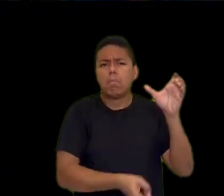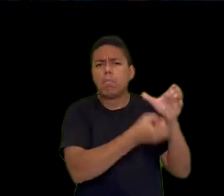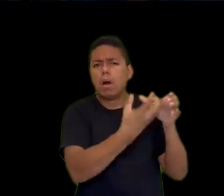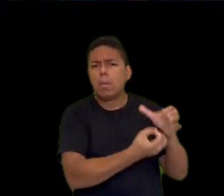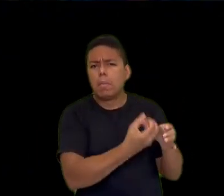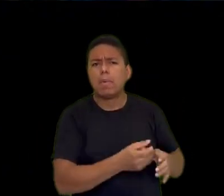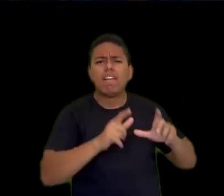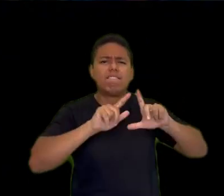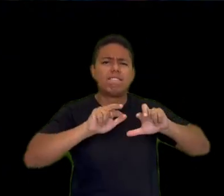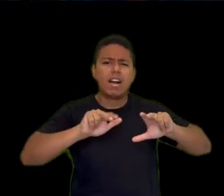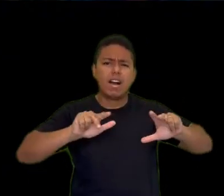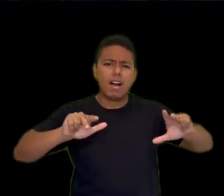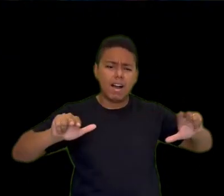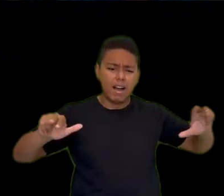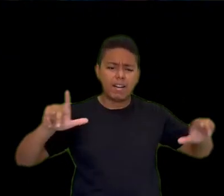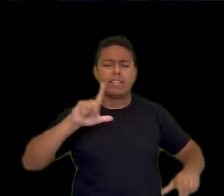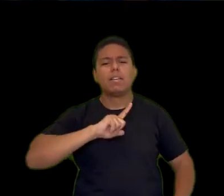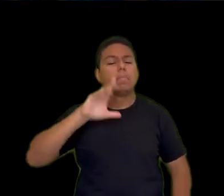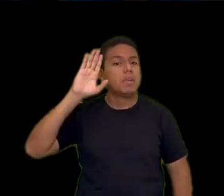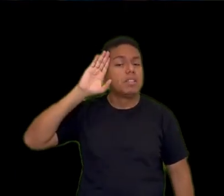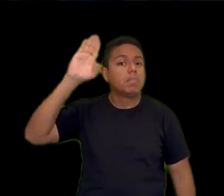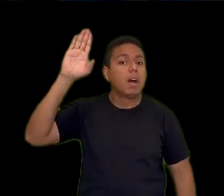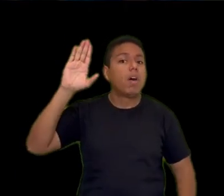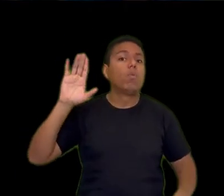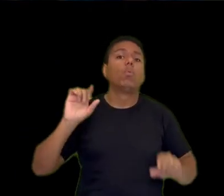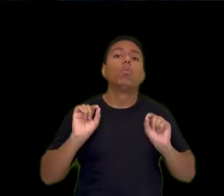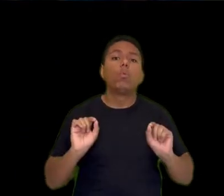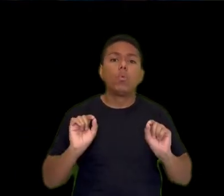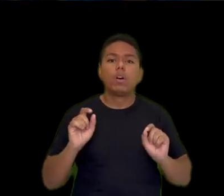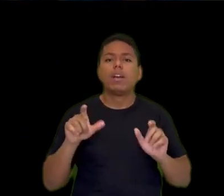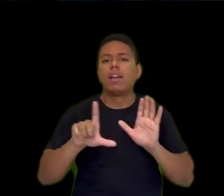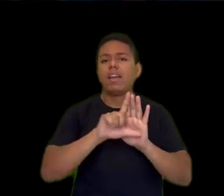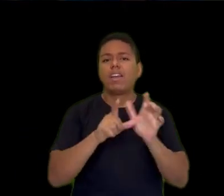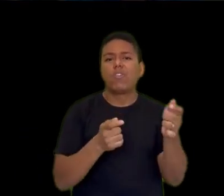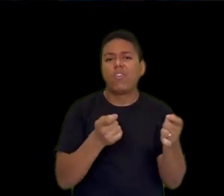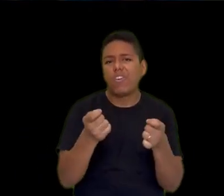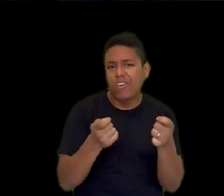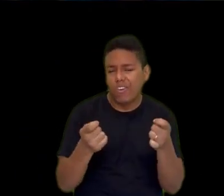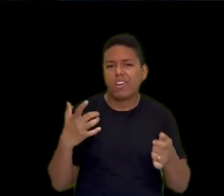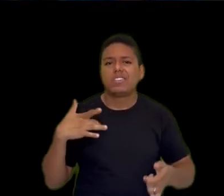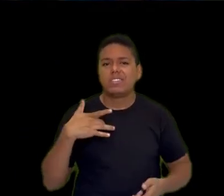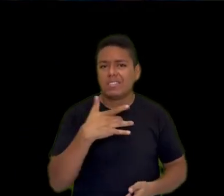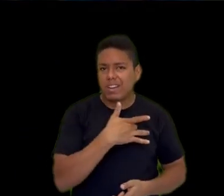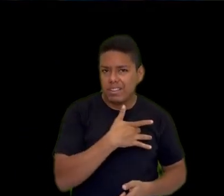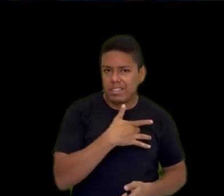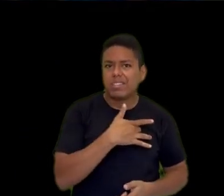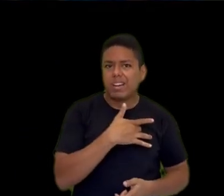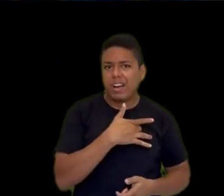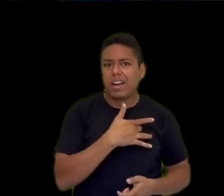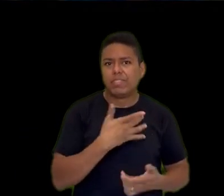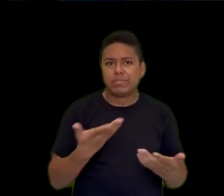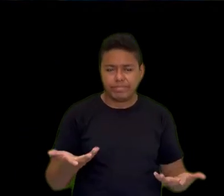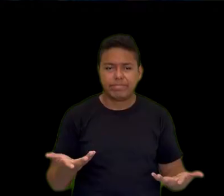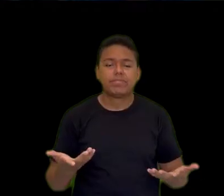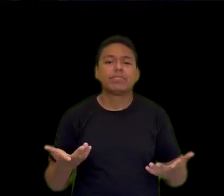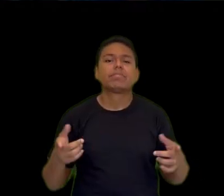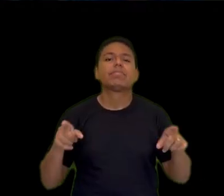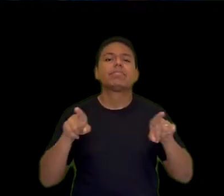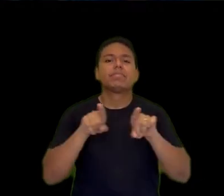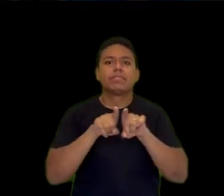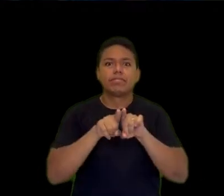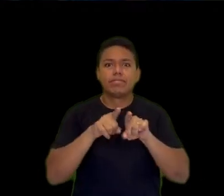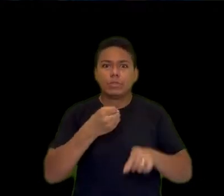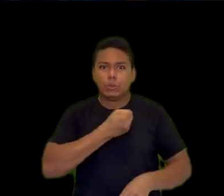Lei de Controle Sanitário do Comércio de Drogas e Medicamentos, que é a 5.991 e 73, para a Lei